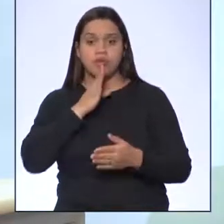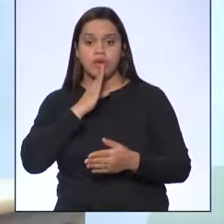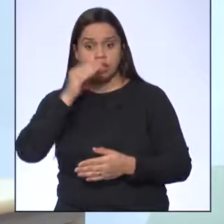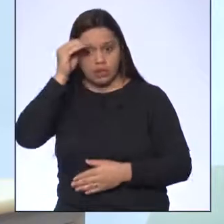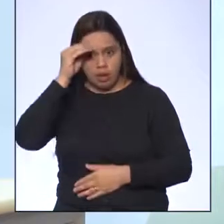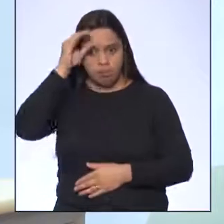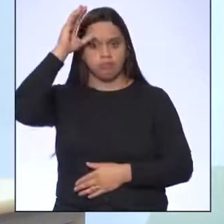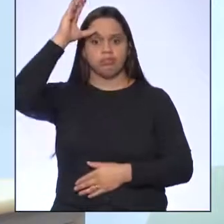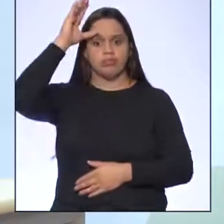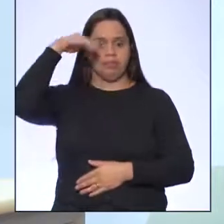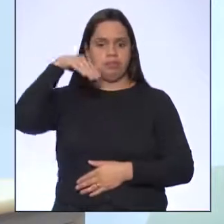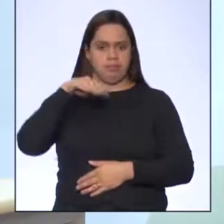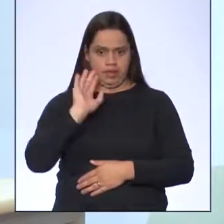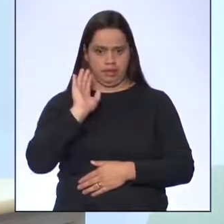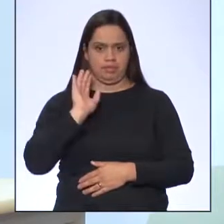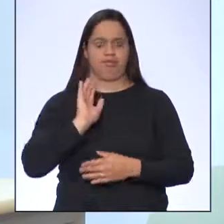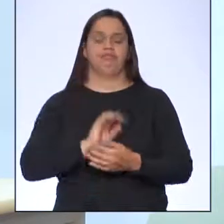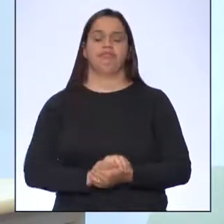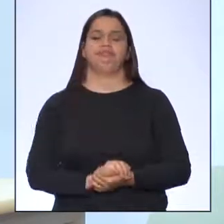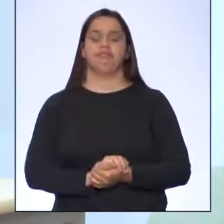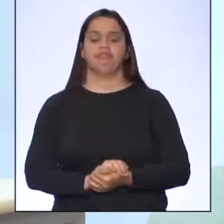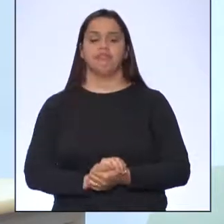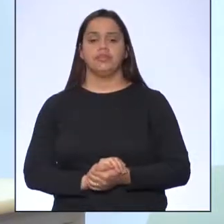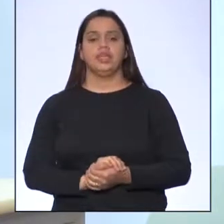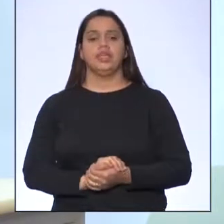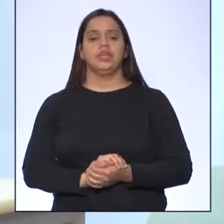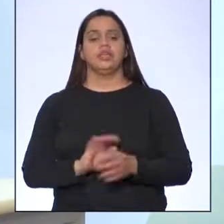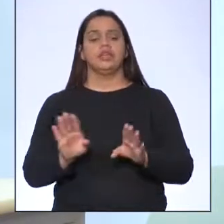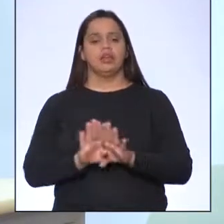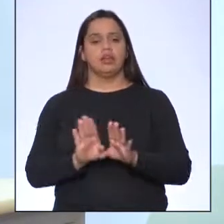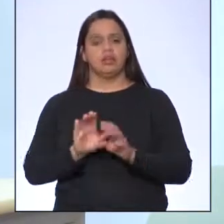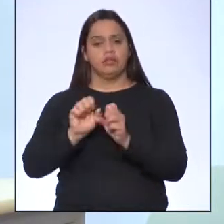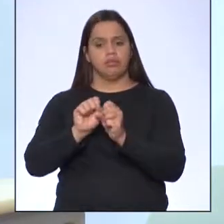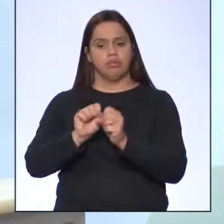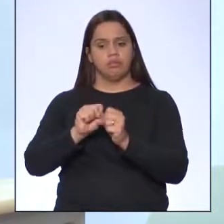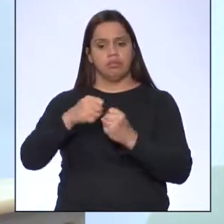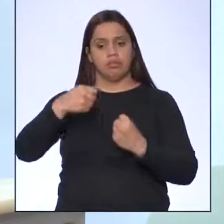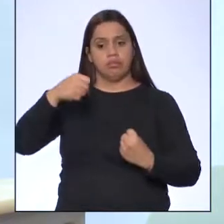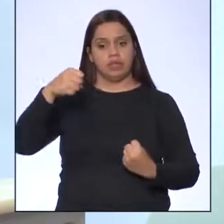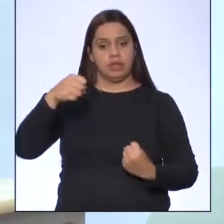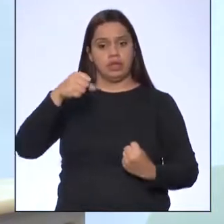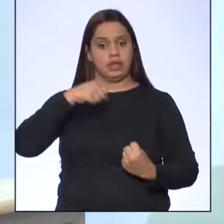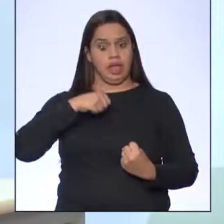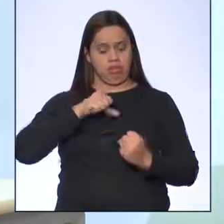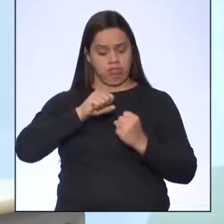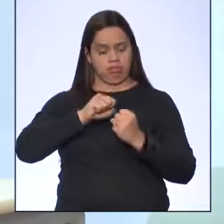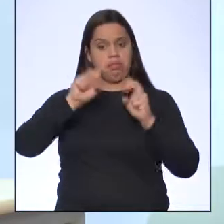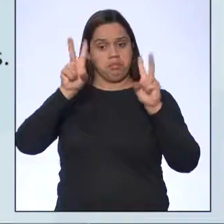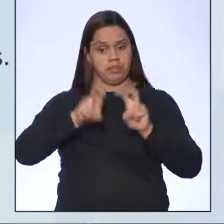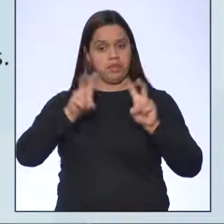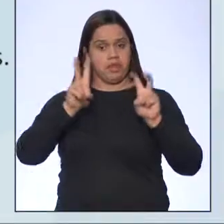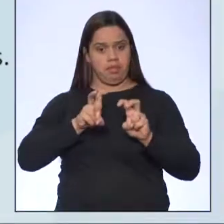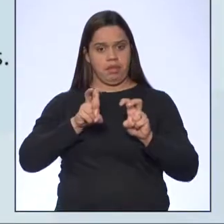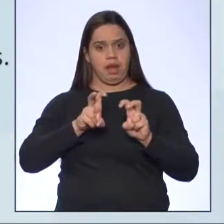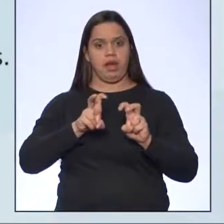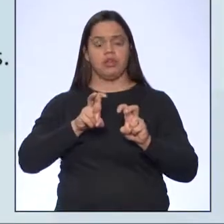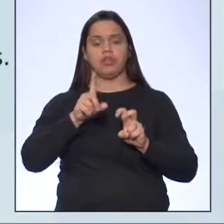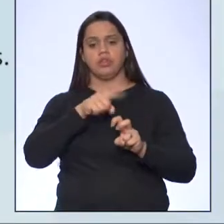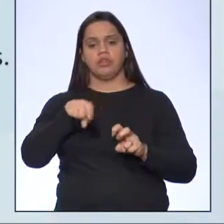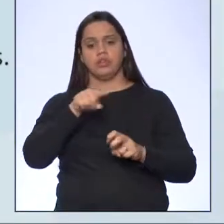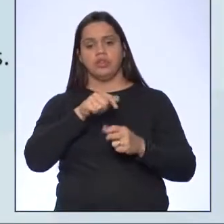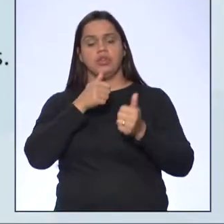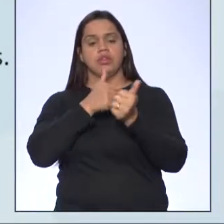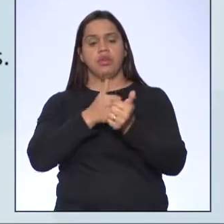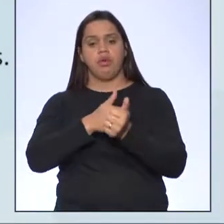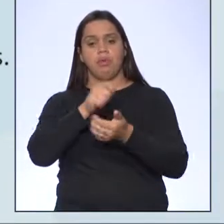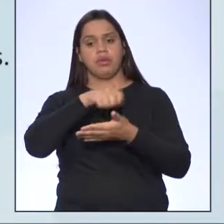seus conhecimentos. Dentro da cartografia, a gente tem a cartografia temática, né? Então, acompanhem também